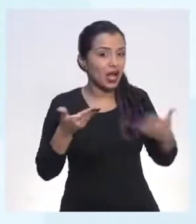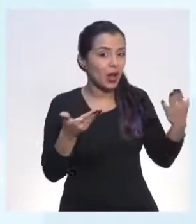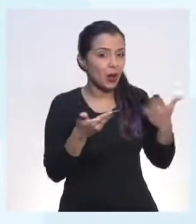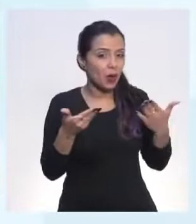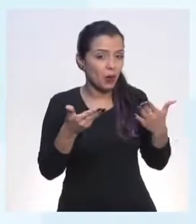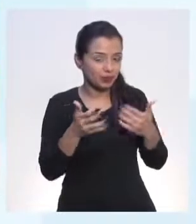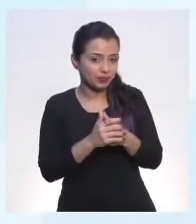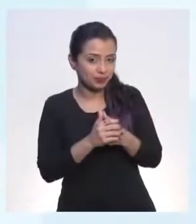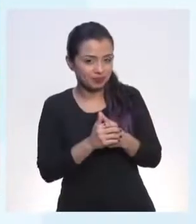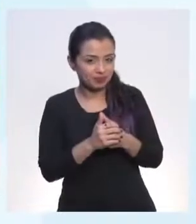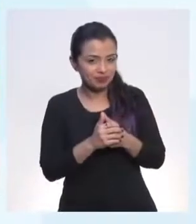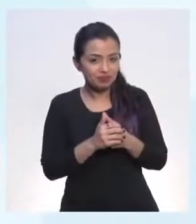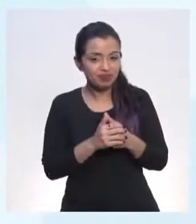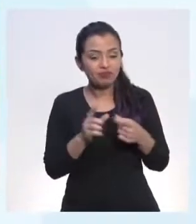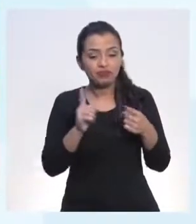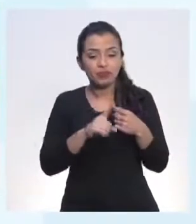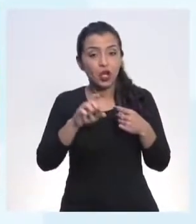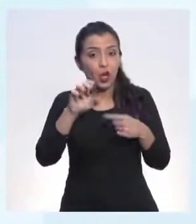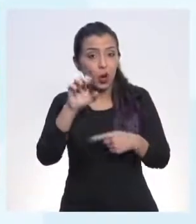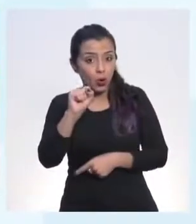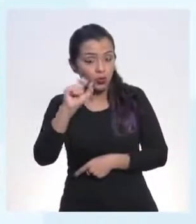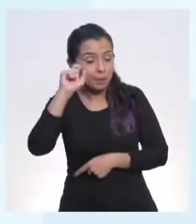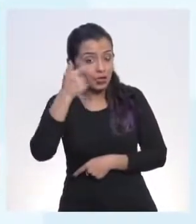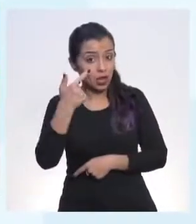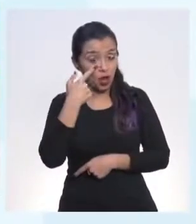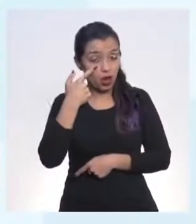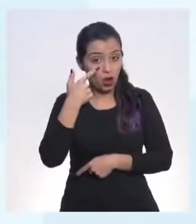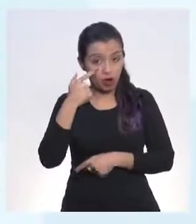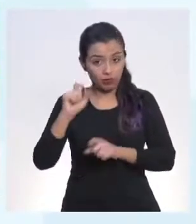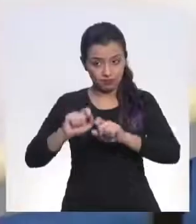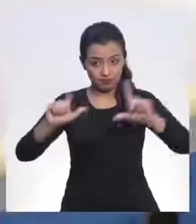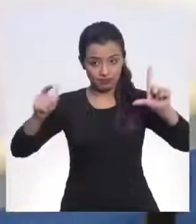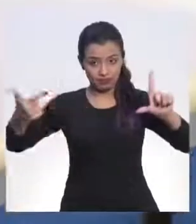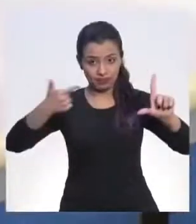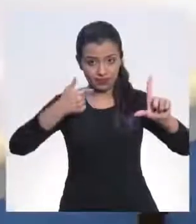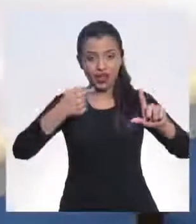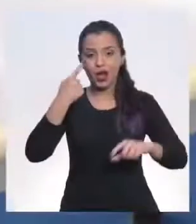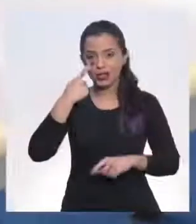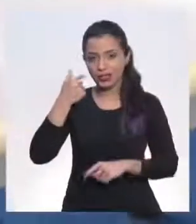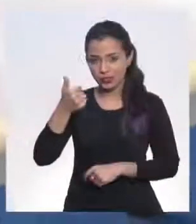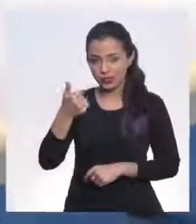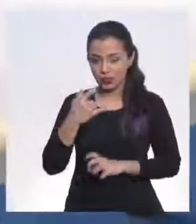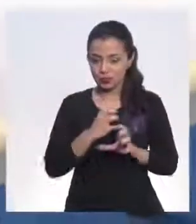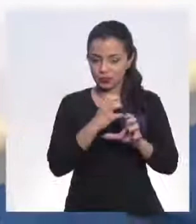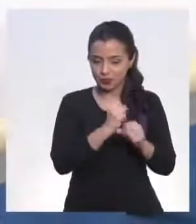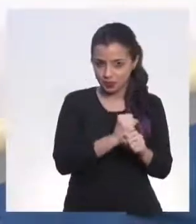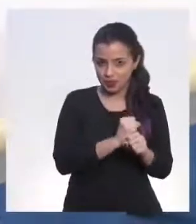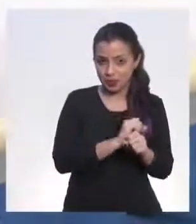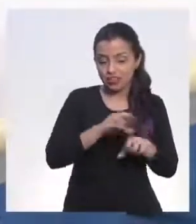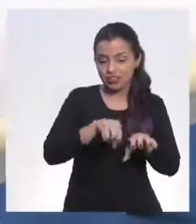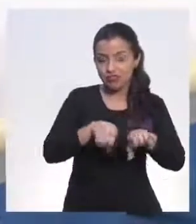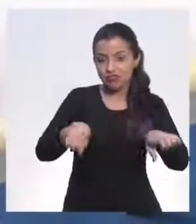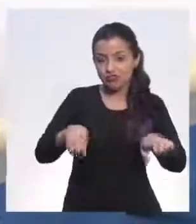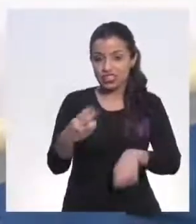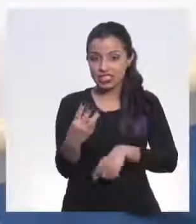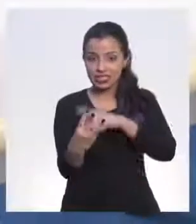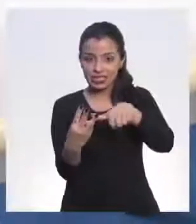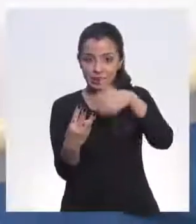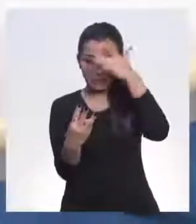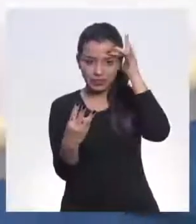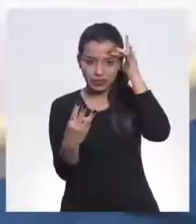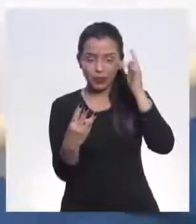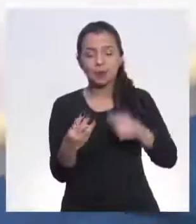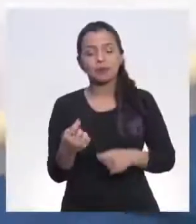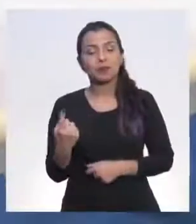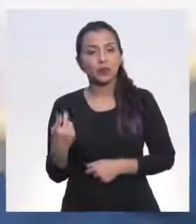ali, seriam 8 pretas. Então, ó, vou pedir até para colocar aí na câmera. Então, eu tenho 1, 2,